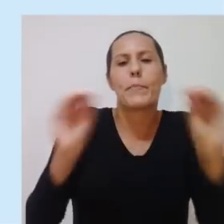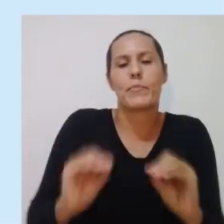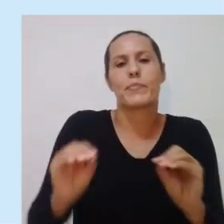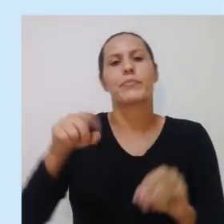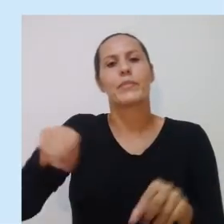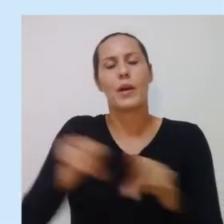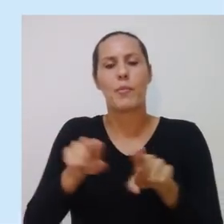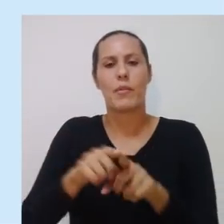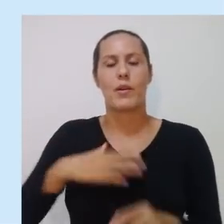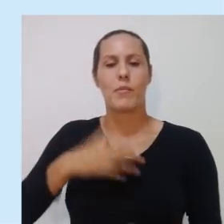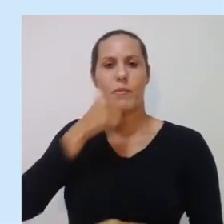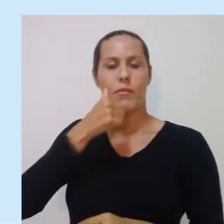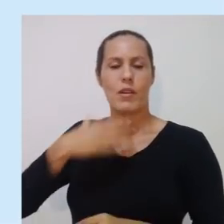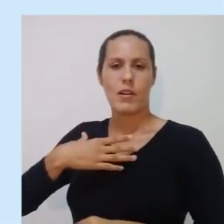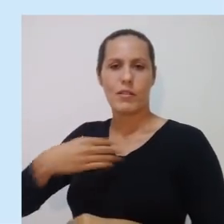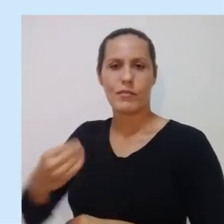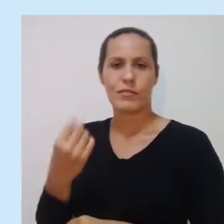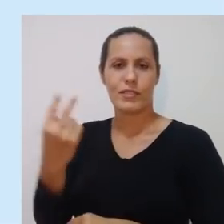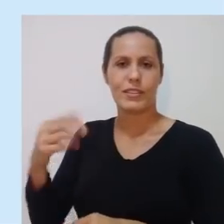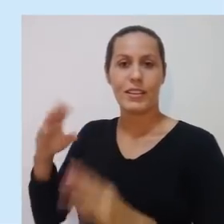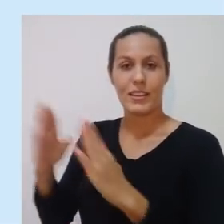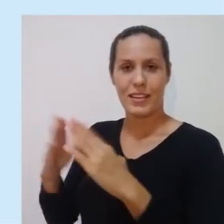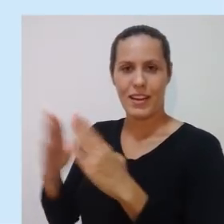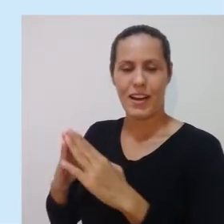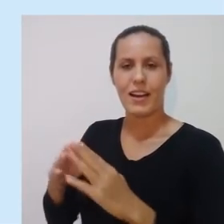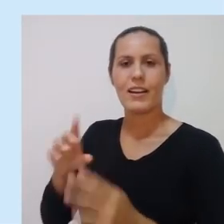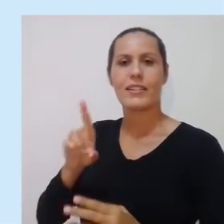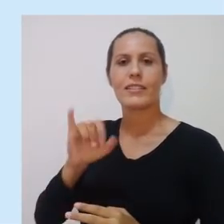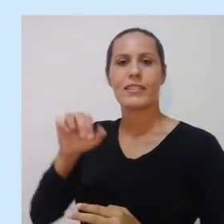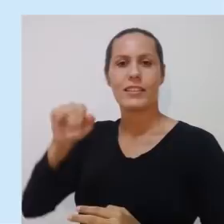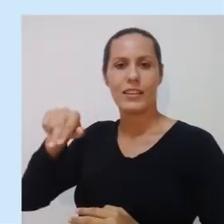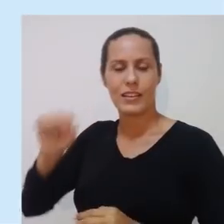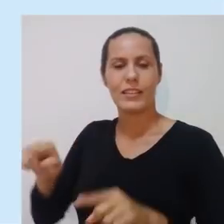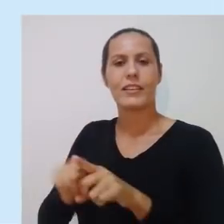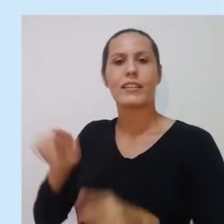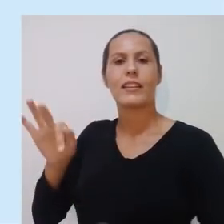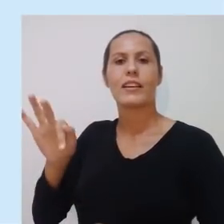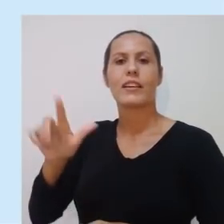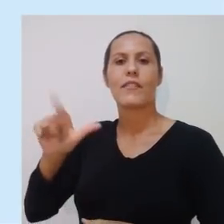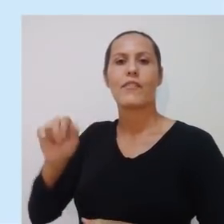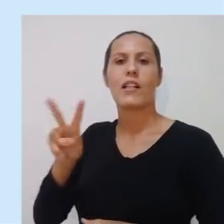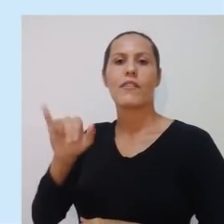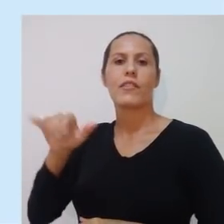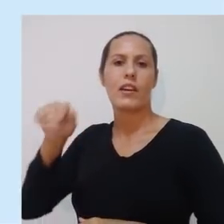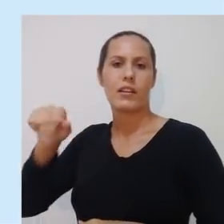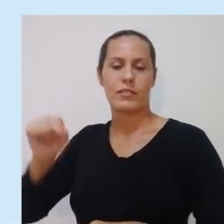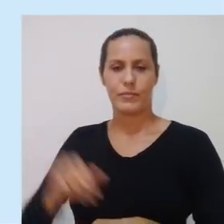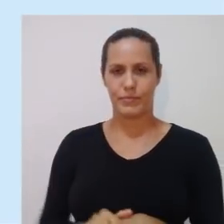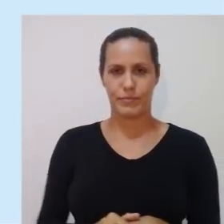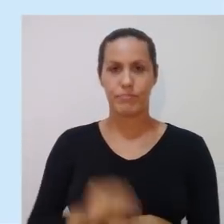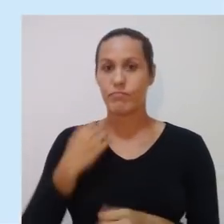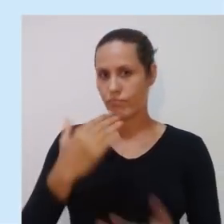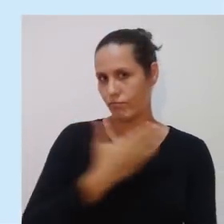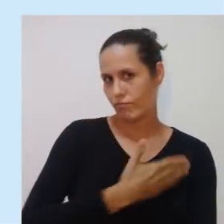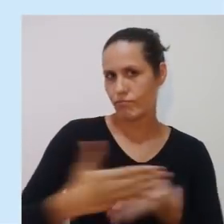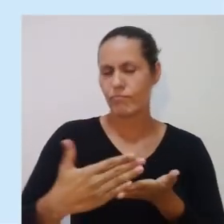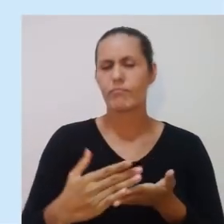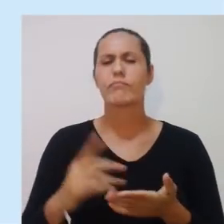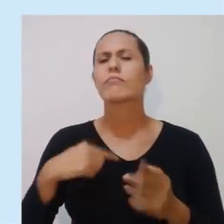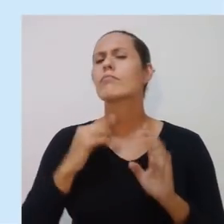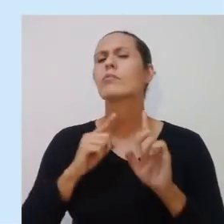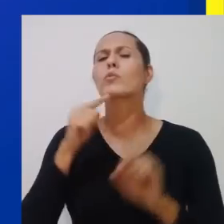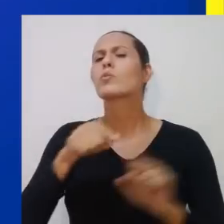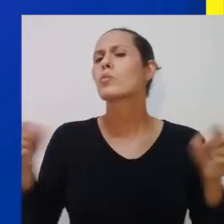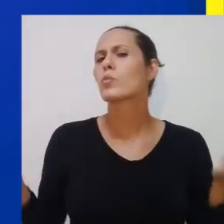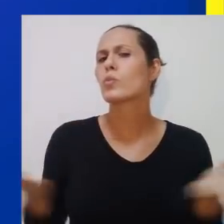e um beijo também para minhas duas princesas que estão em casa, Diana e Flaviana, ok? Vamos começar. Nossa